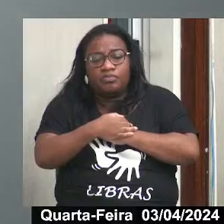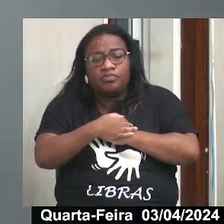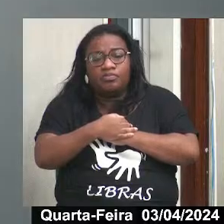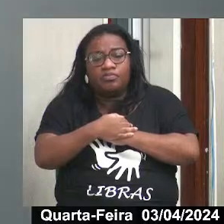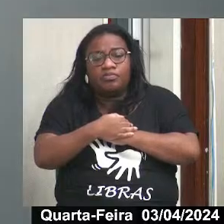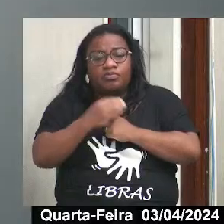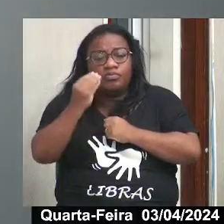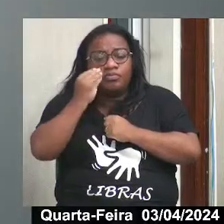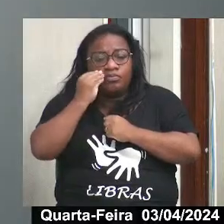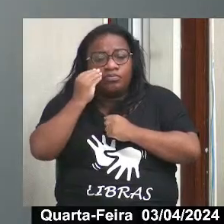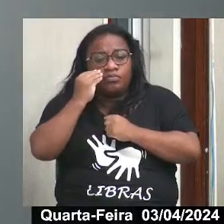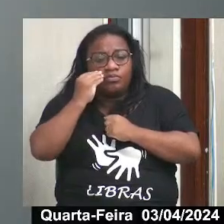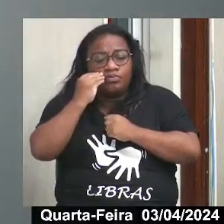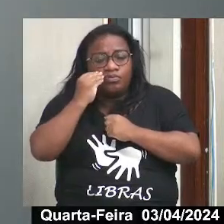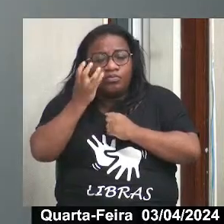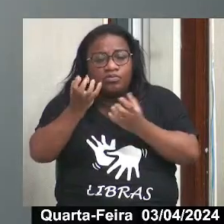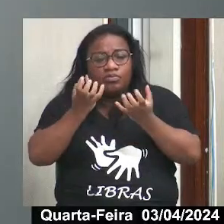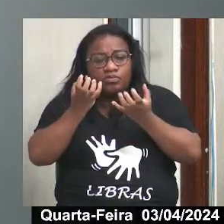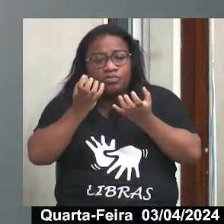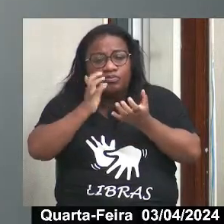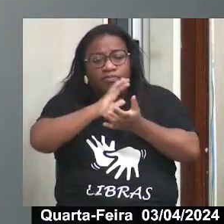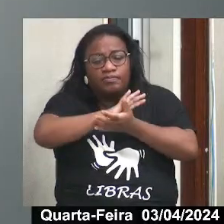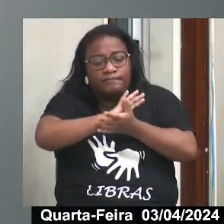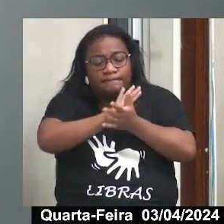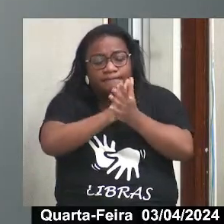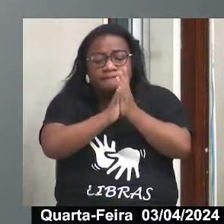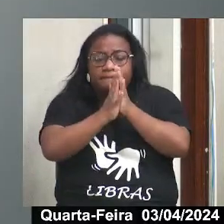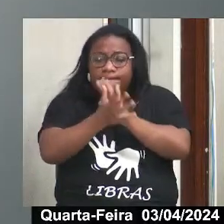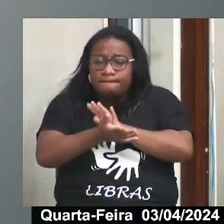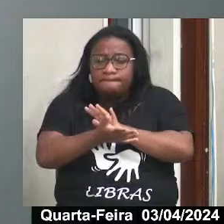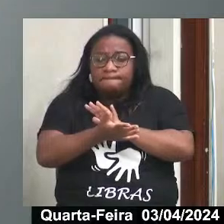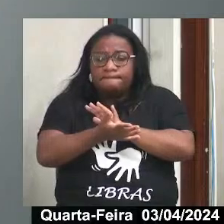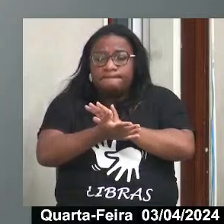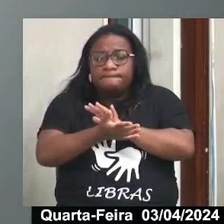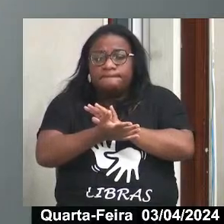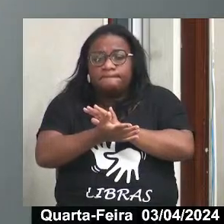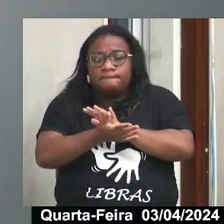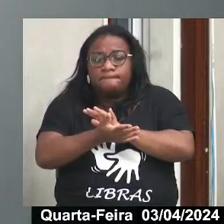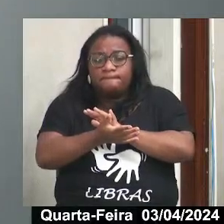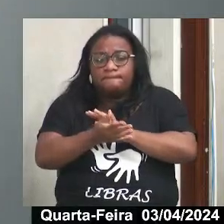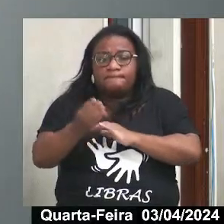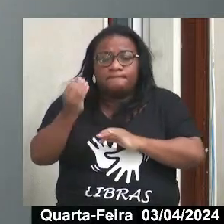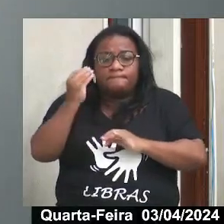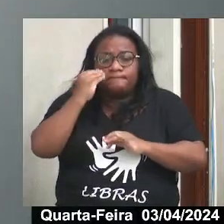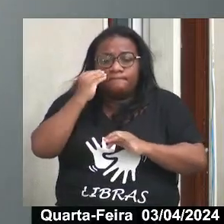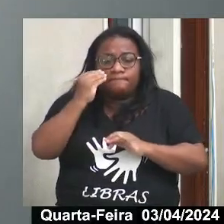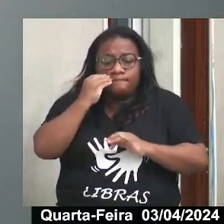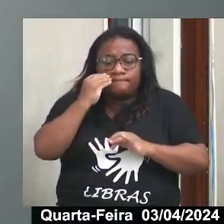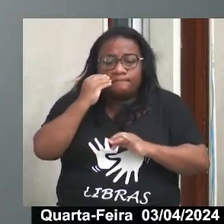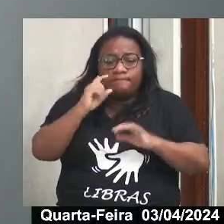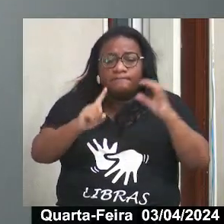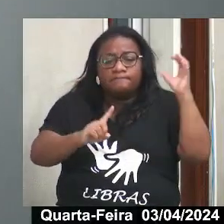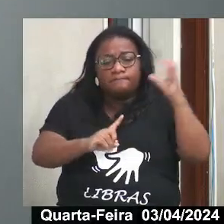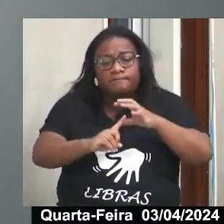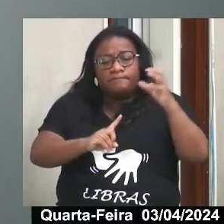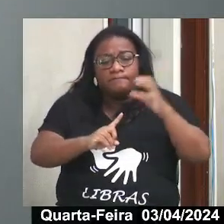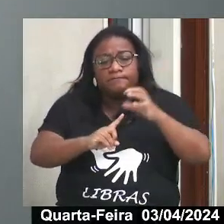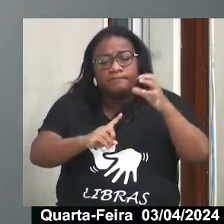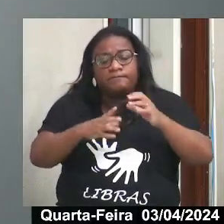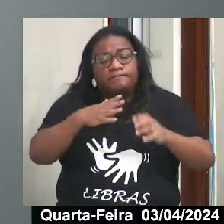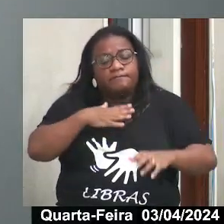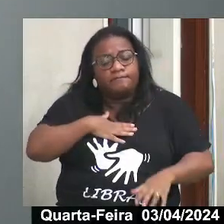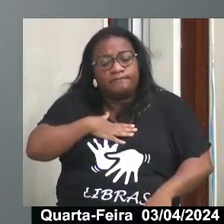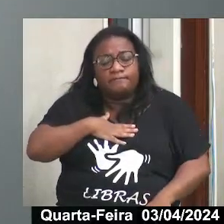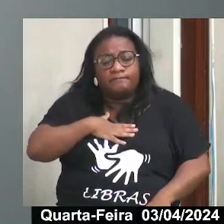Pisa em cima da cabeça de uma serpente que tentou perseguir o nosso